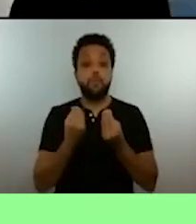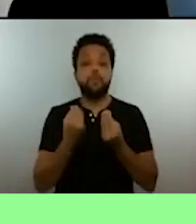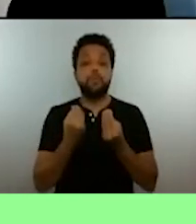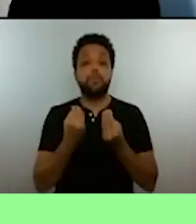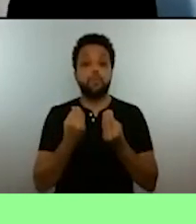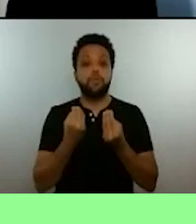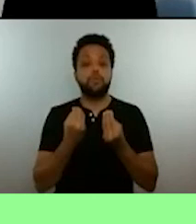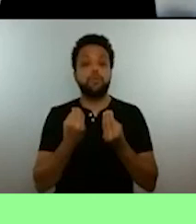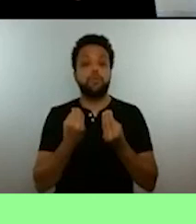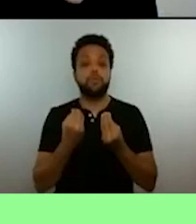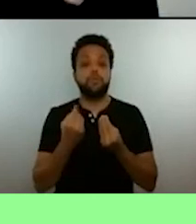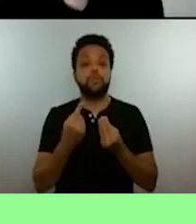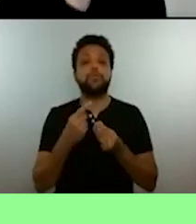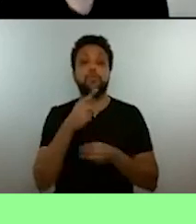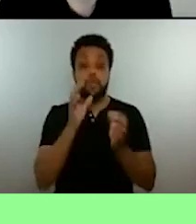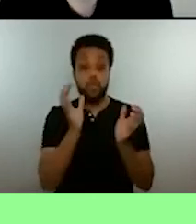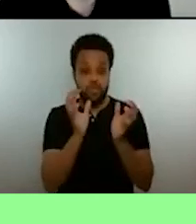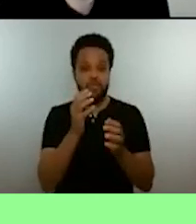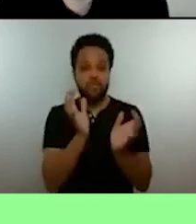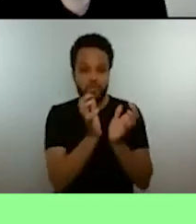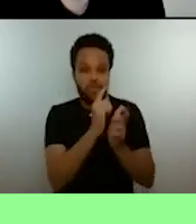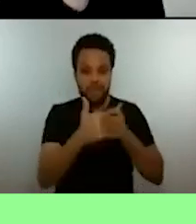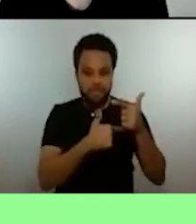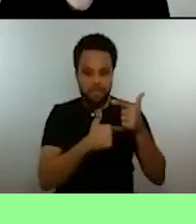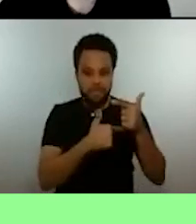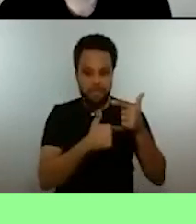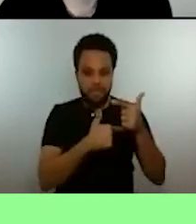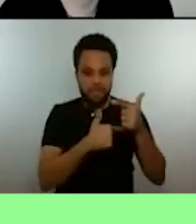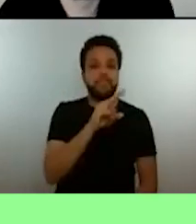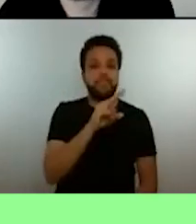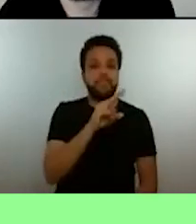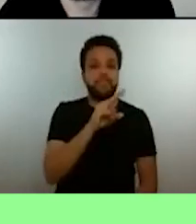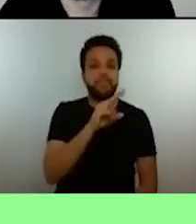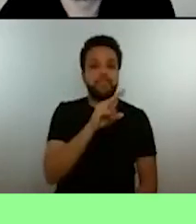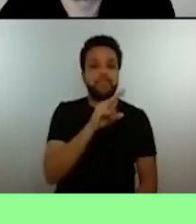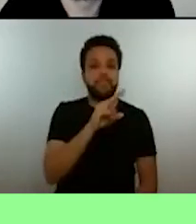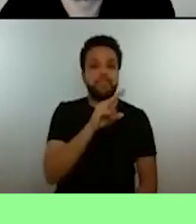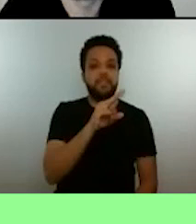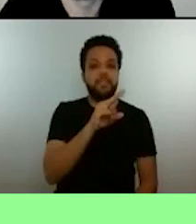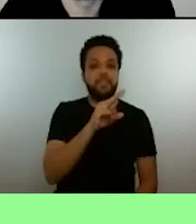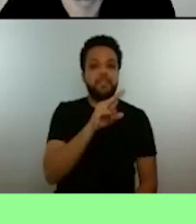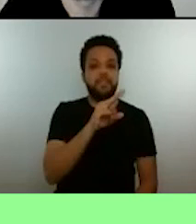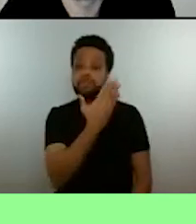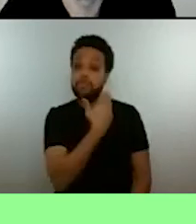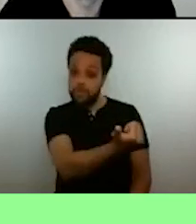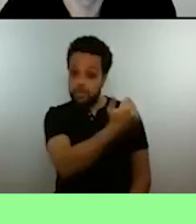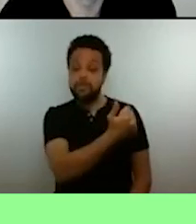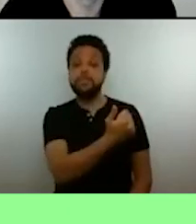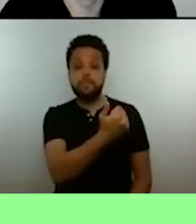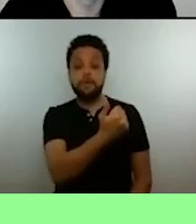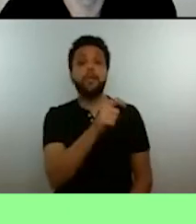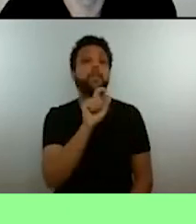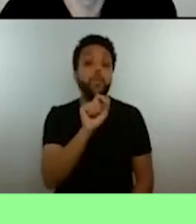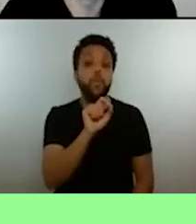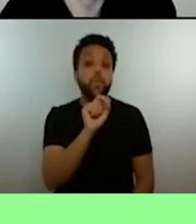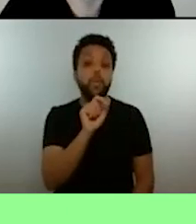os meninos lá, né, o Vitor Guerra e o Damian Borba, eles me chamaram para fazer um plugin no